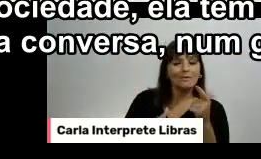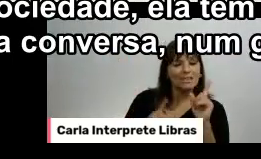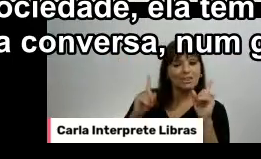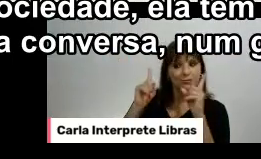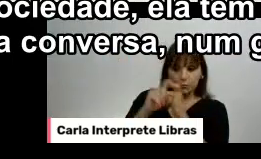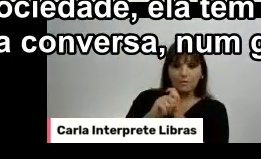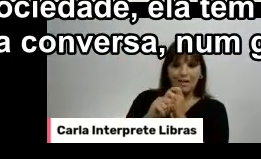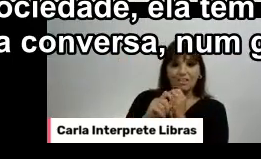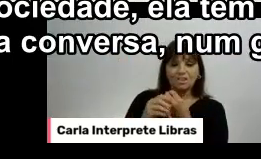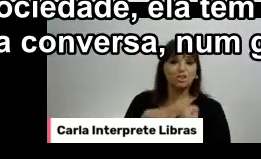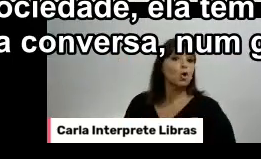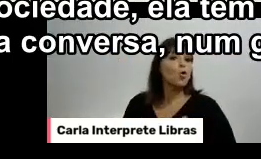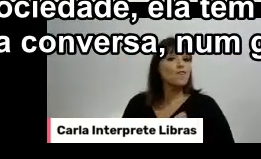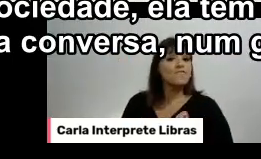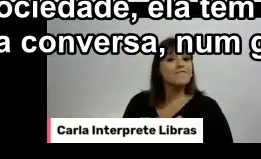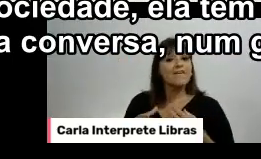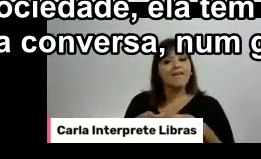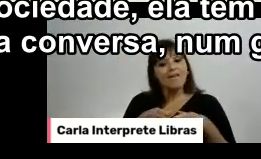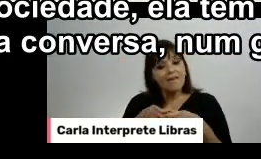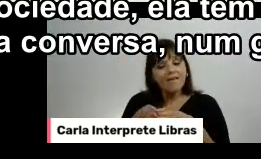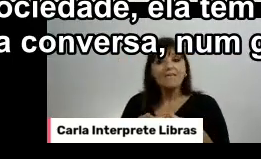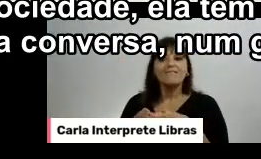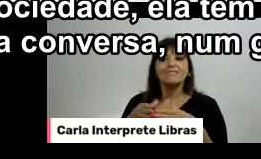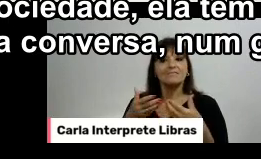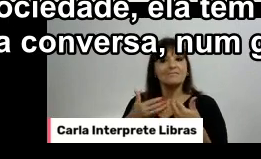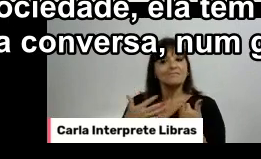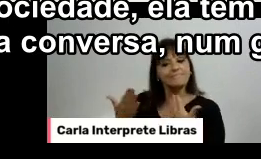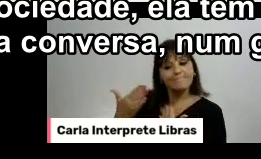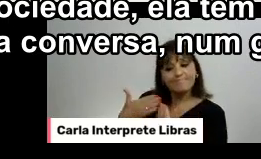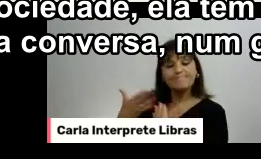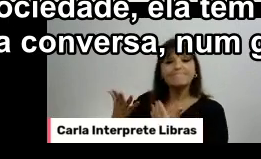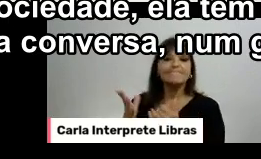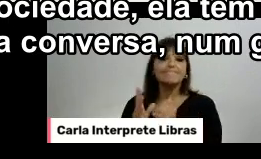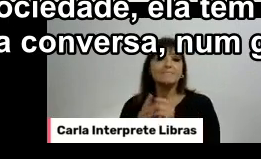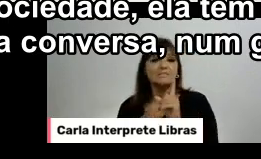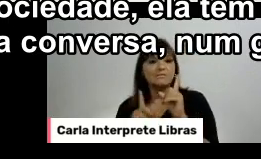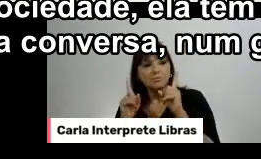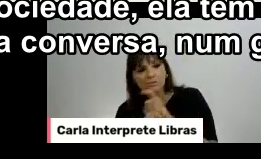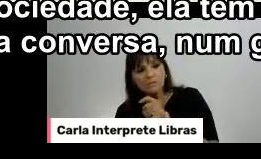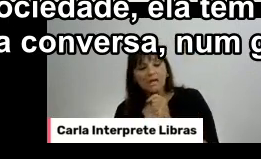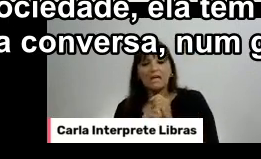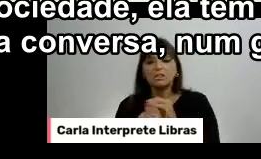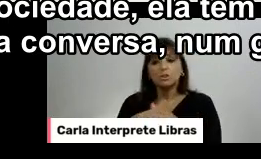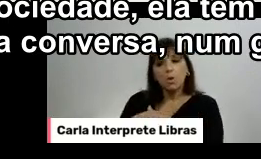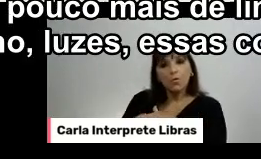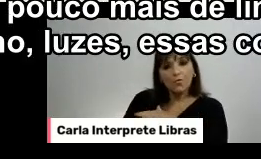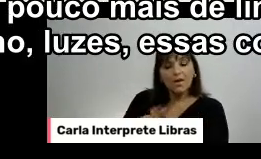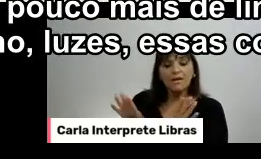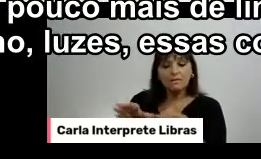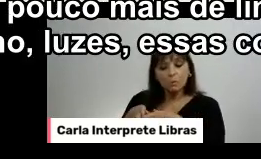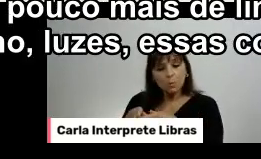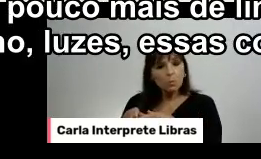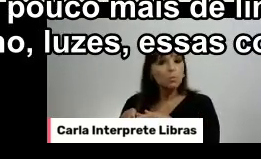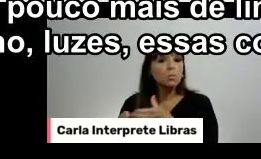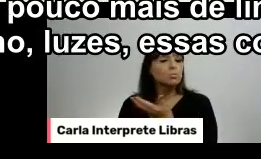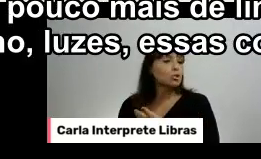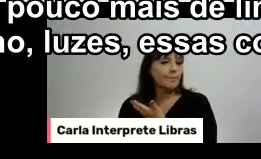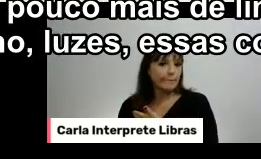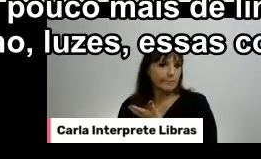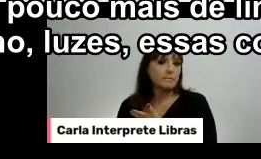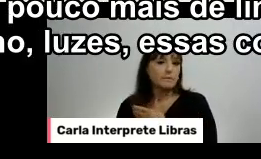sociedade, ela tem dificuldades de permanecer numa conversa, num grupo de amigos, né, ela tem um pouco mais